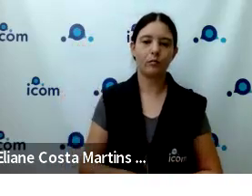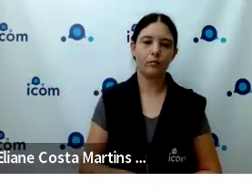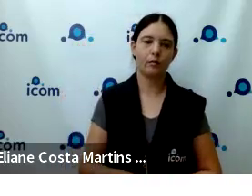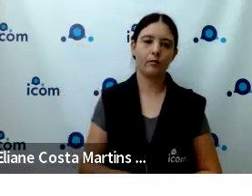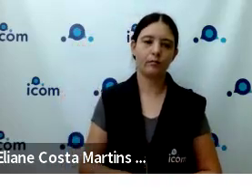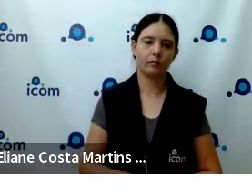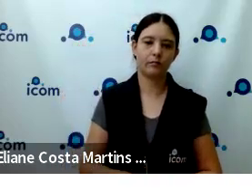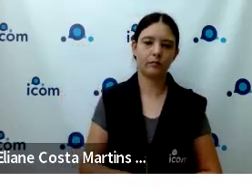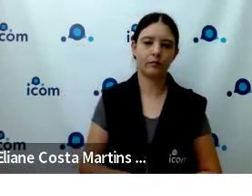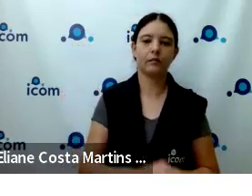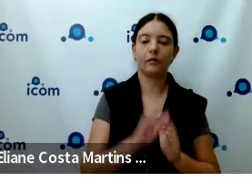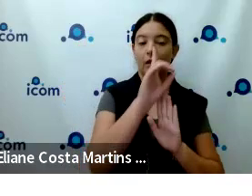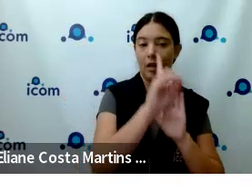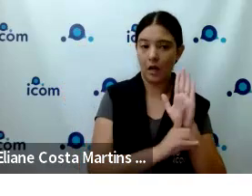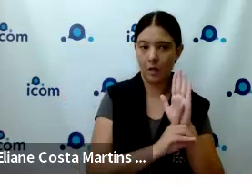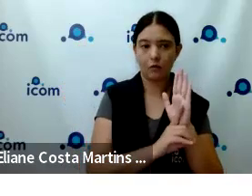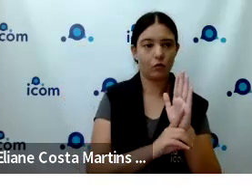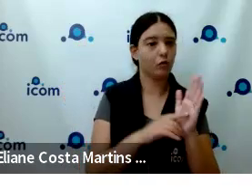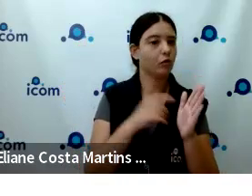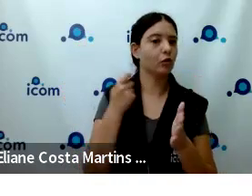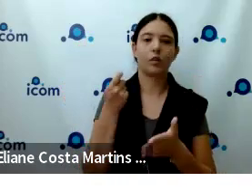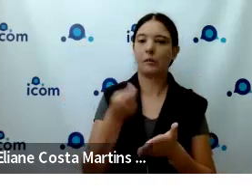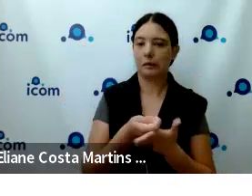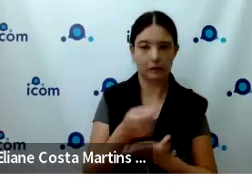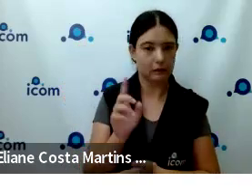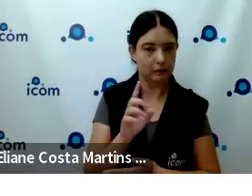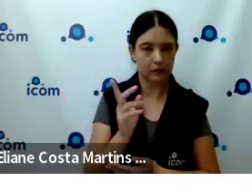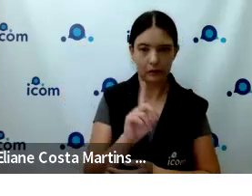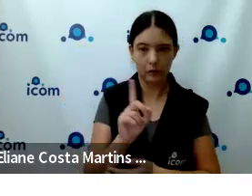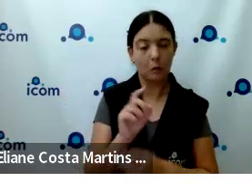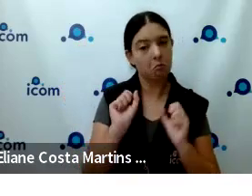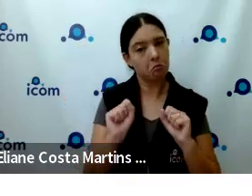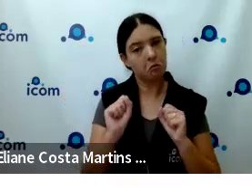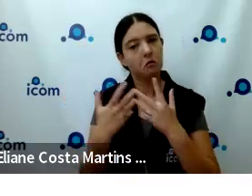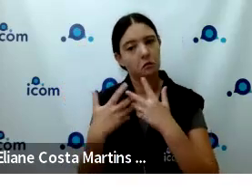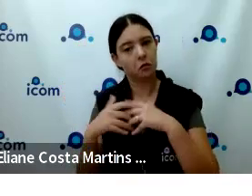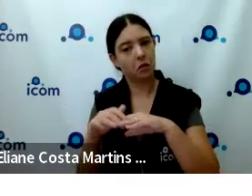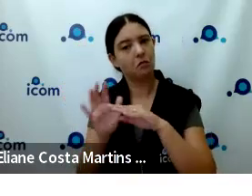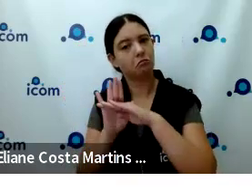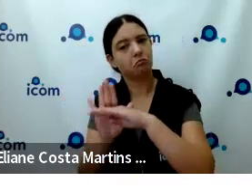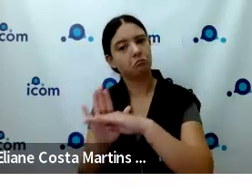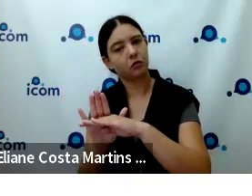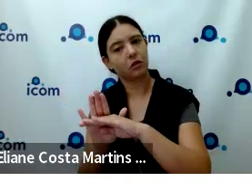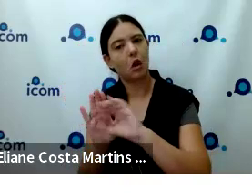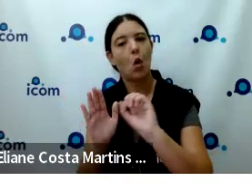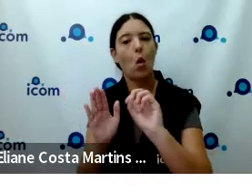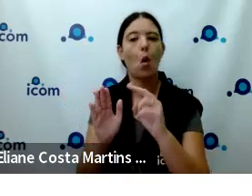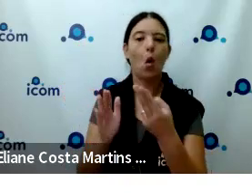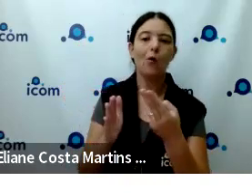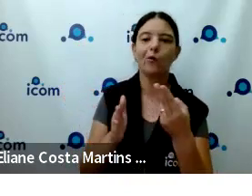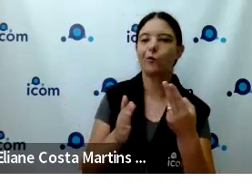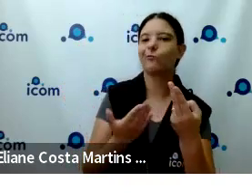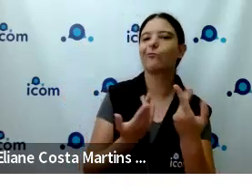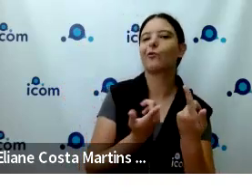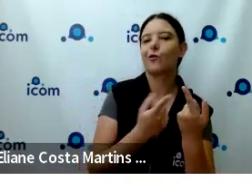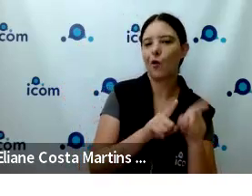O decreto de não aplicação pode funcionar a favor ou em desvantagem